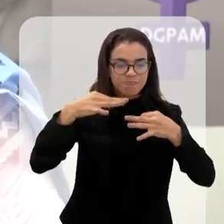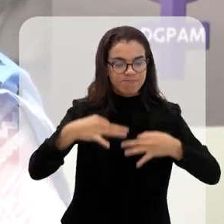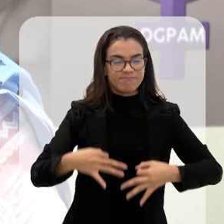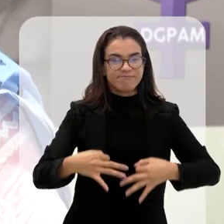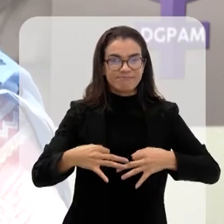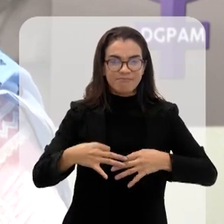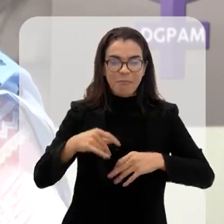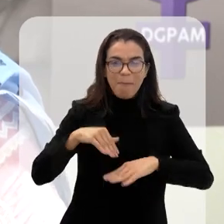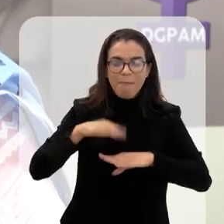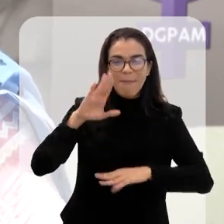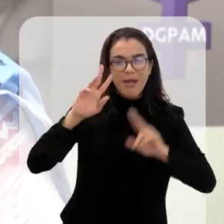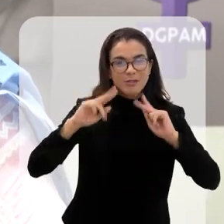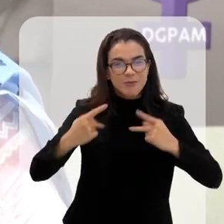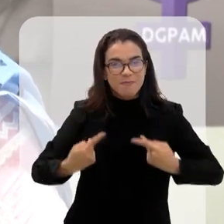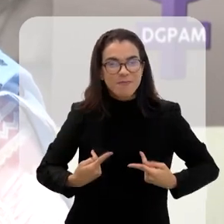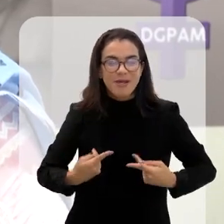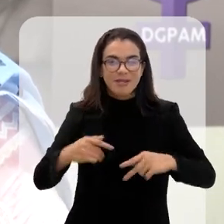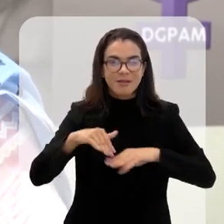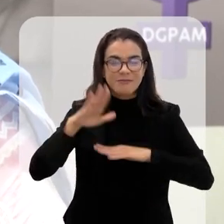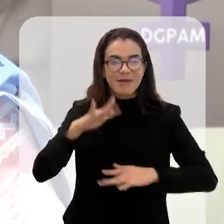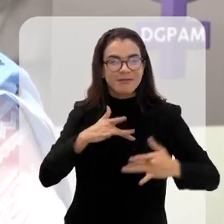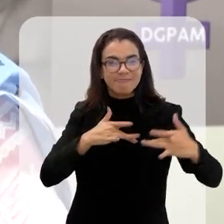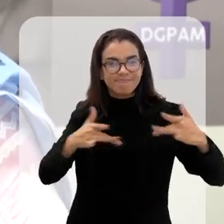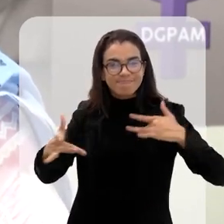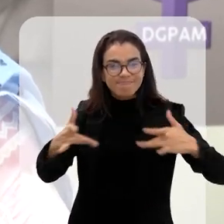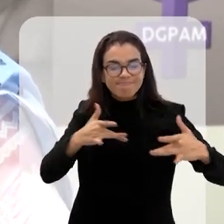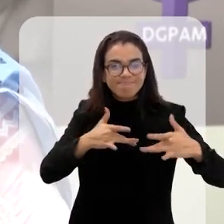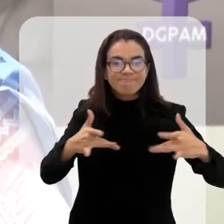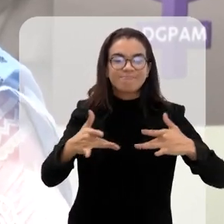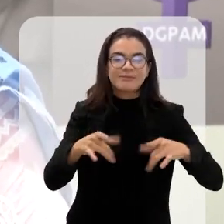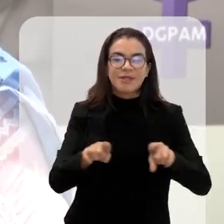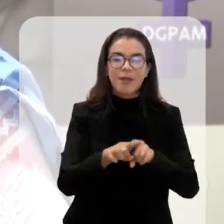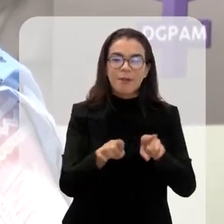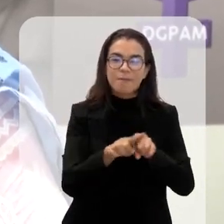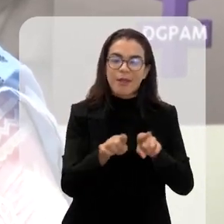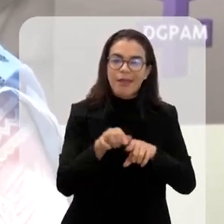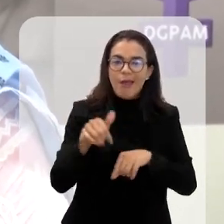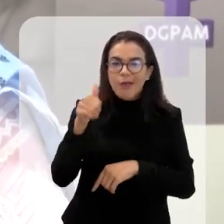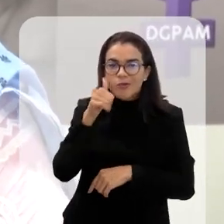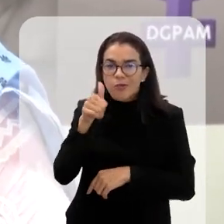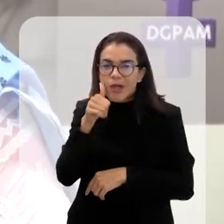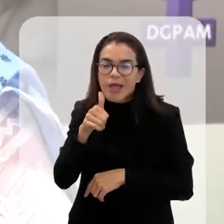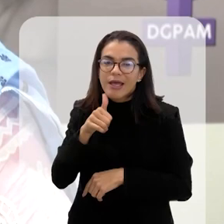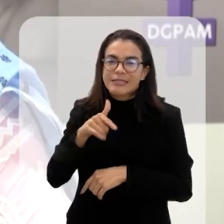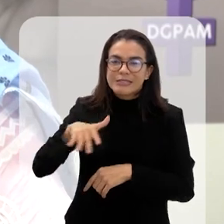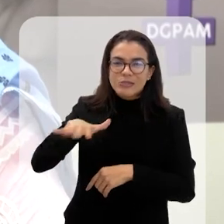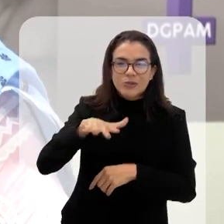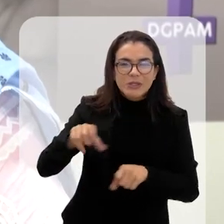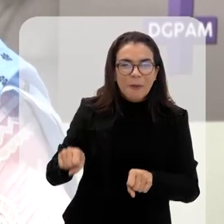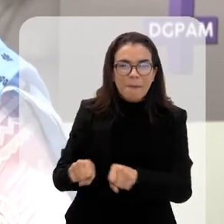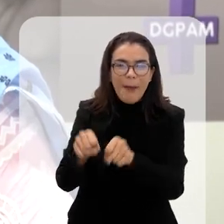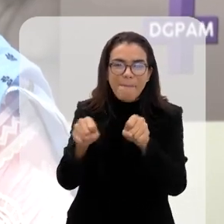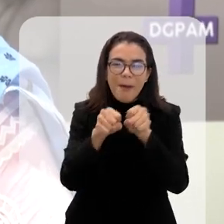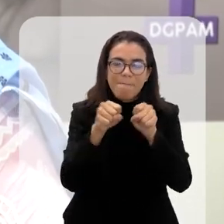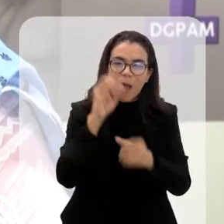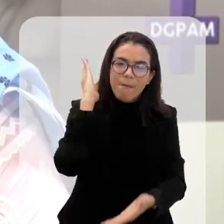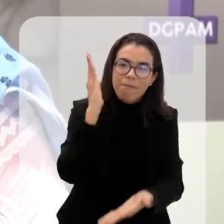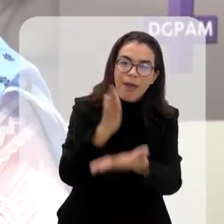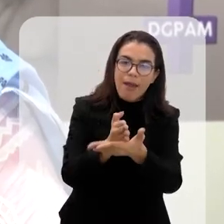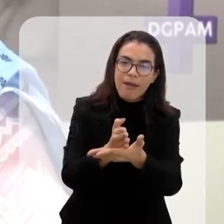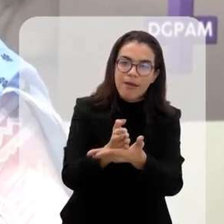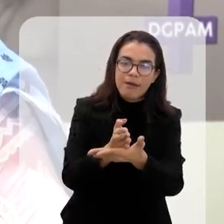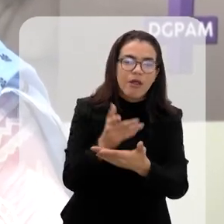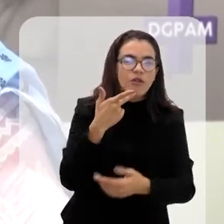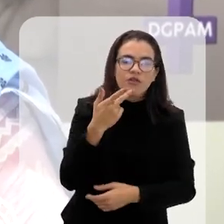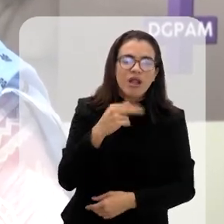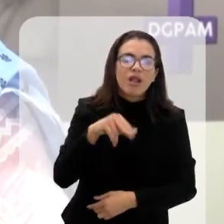sociedade mais digna, mais humana, mais fraterna, onde essas questões com as mulheres aconteçam nenhuma vez. Eu